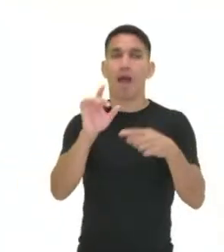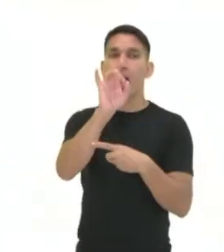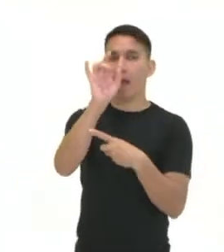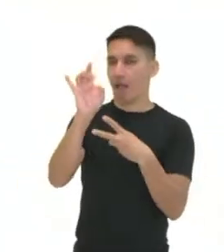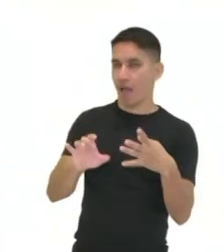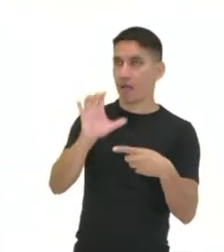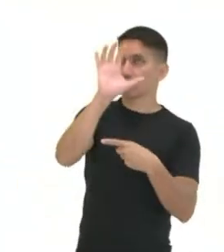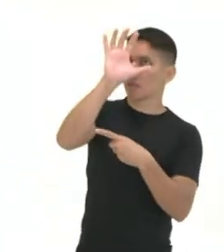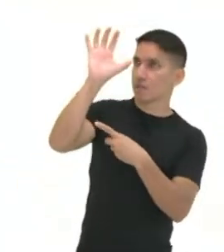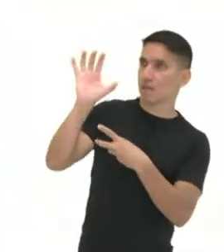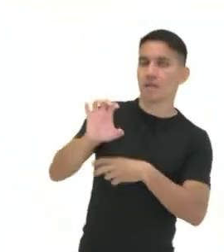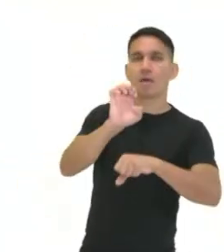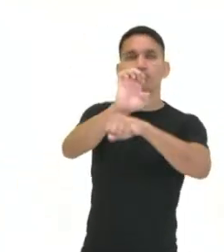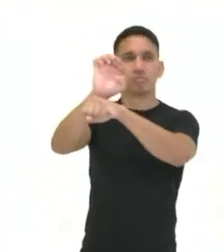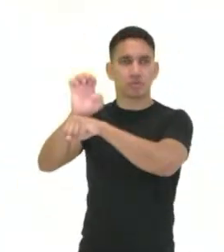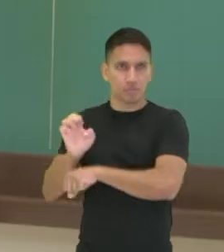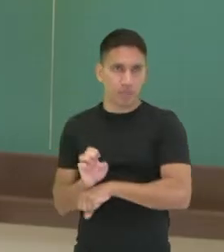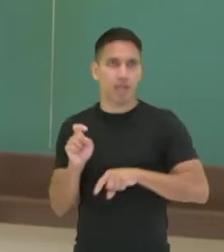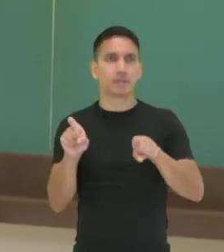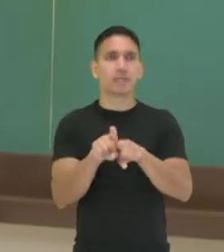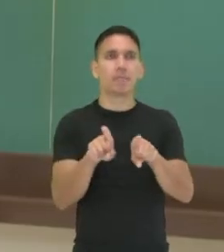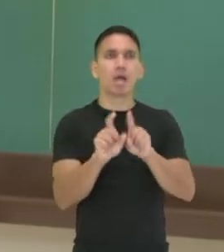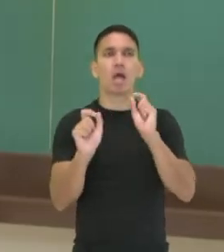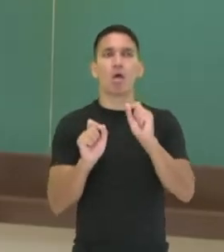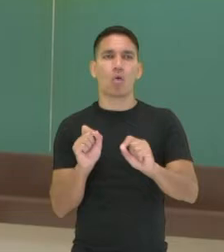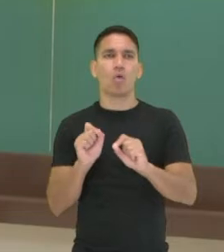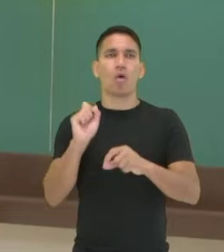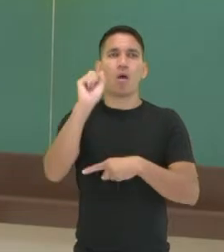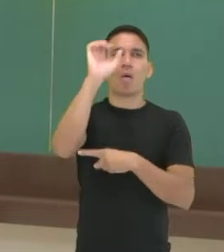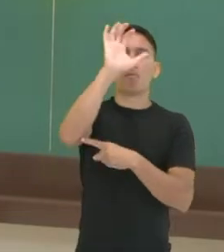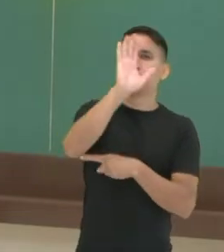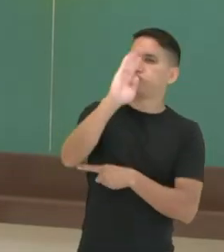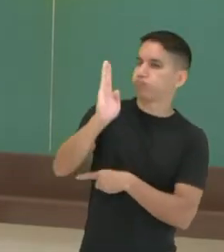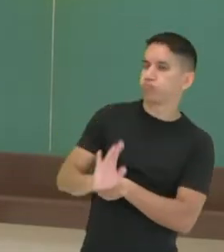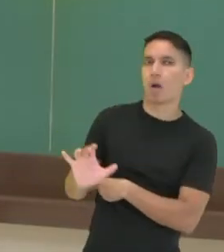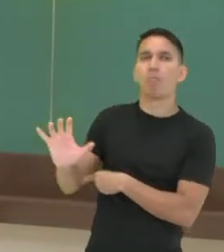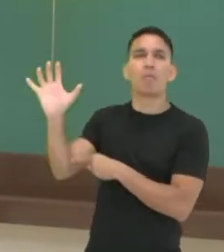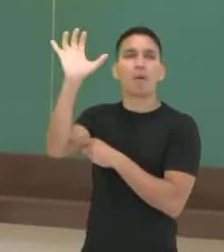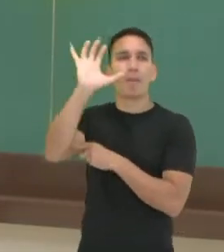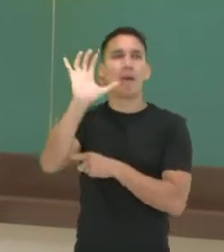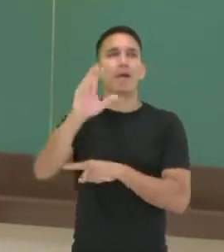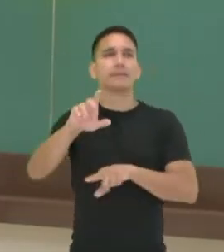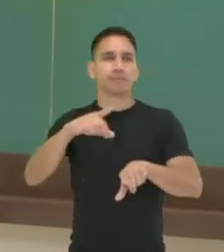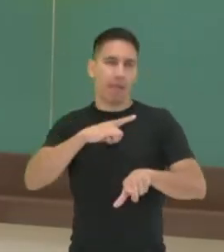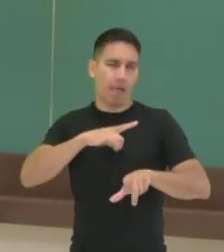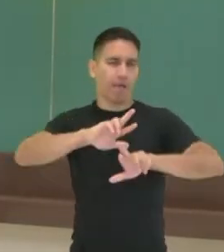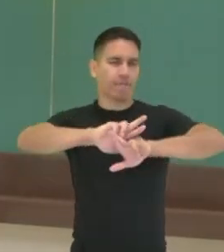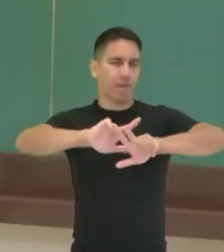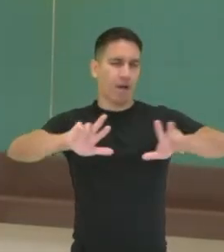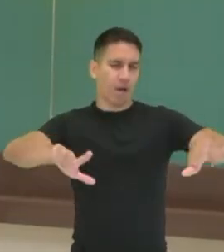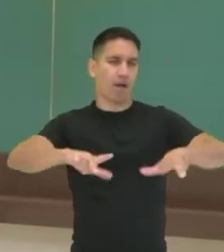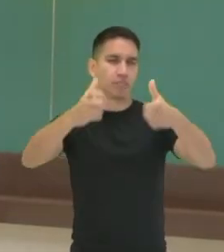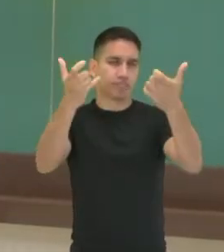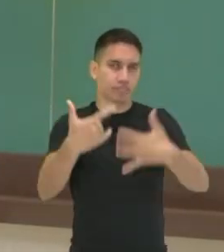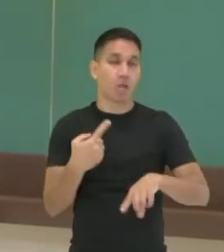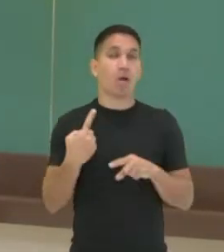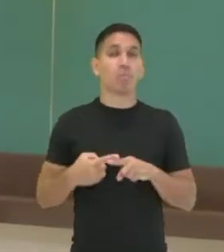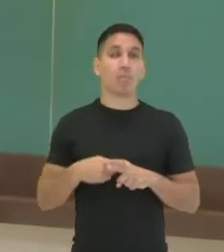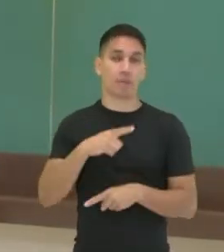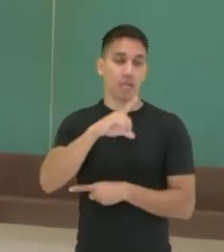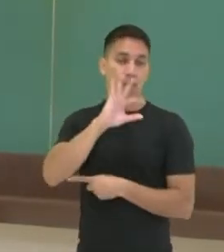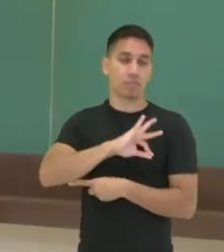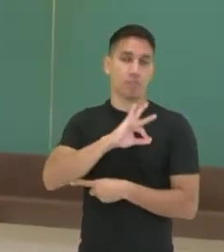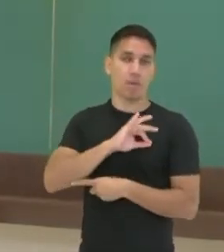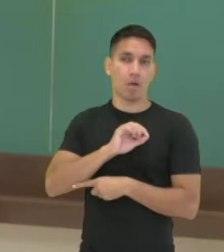nas regiões, tá? E existem inúmeras explicações para isso, para que determinadas regiões do país tenham rendas